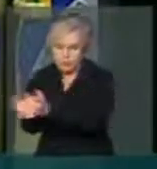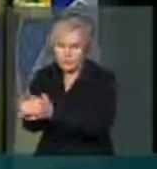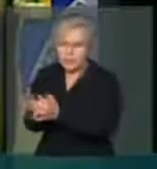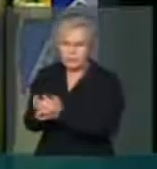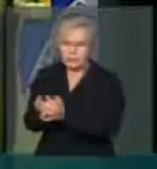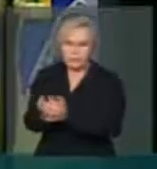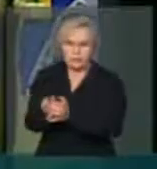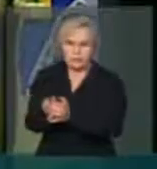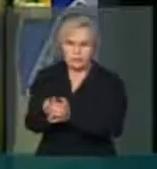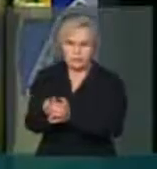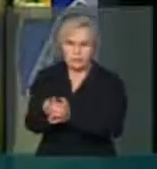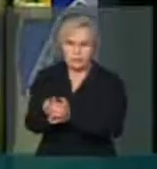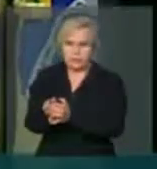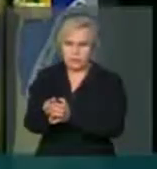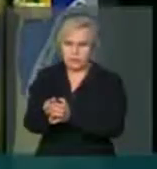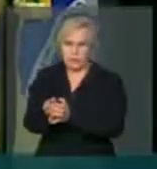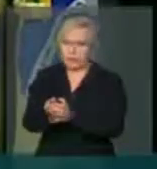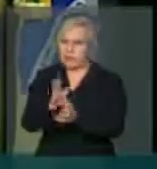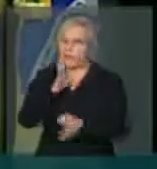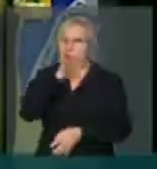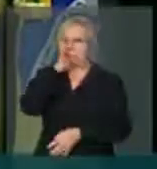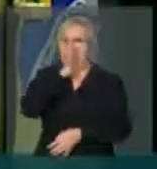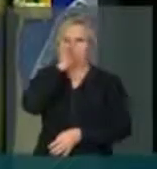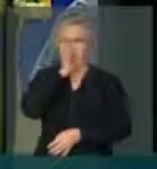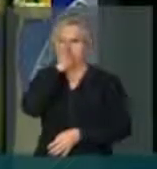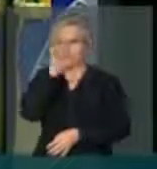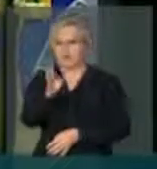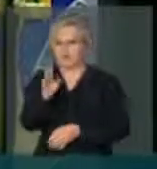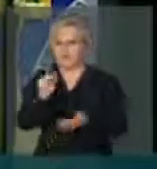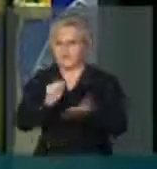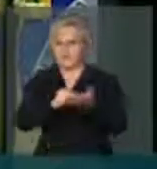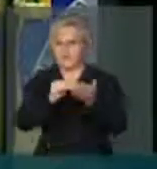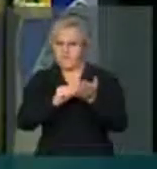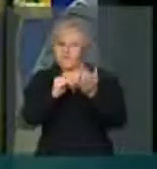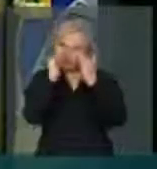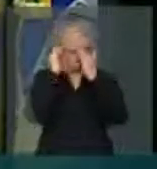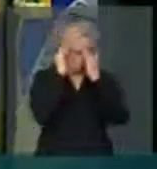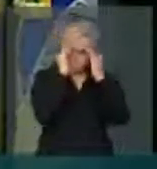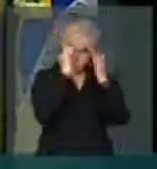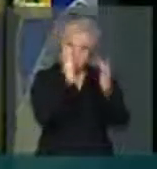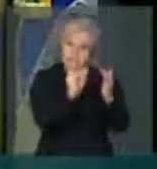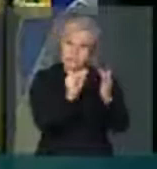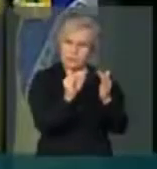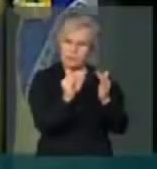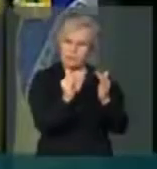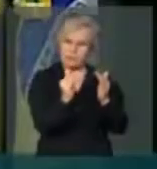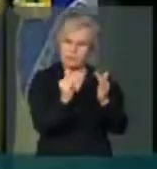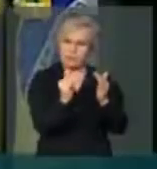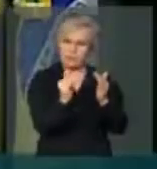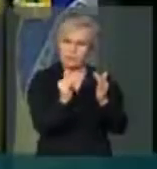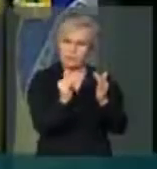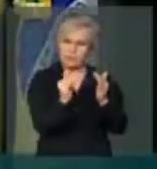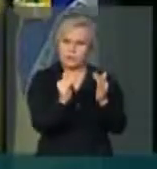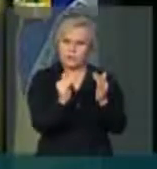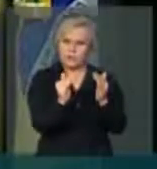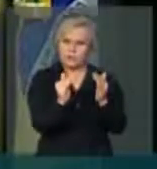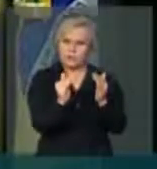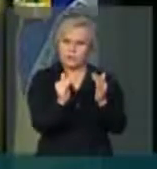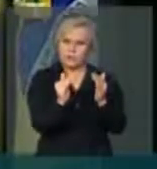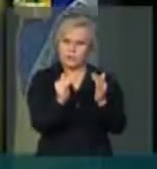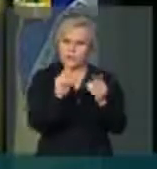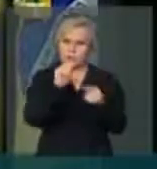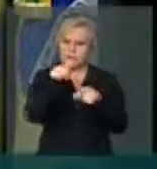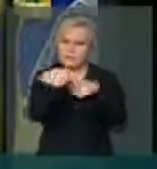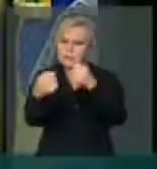exagerar e desrespeitar símbolos sagrados que não são para mim, porque eu não sou católico,